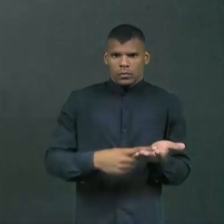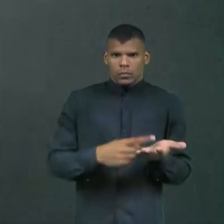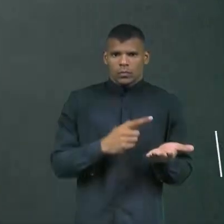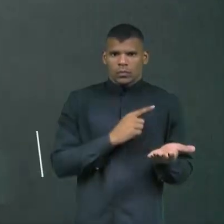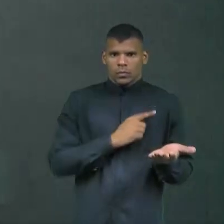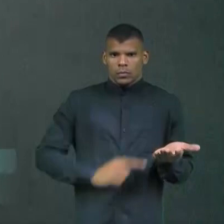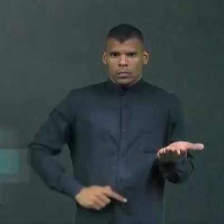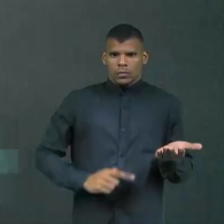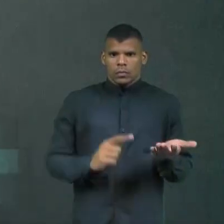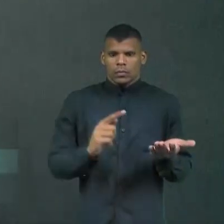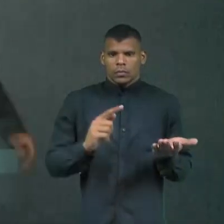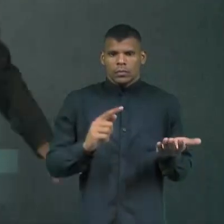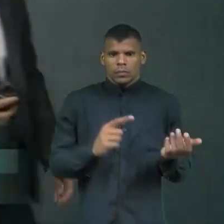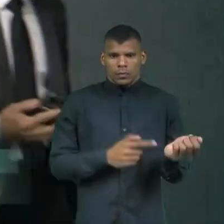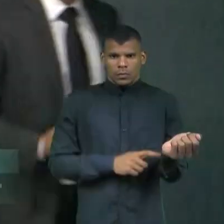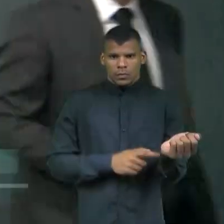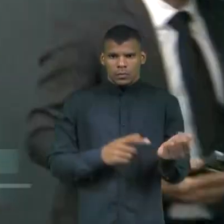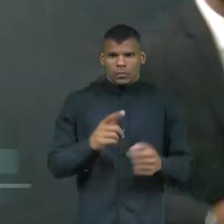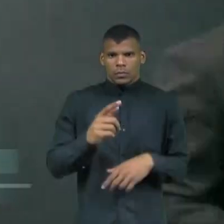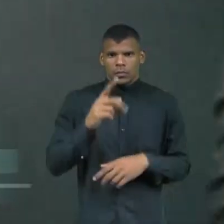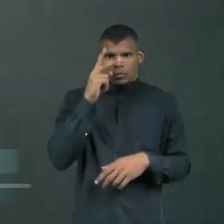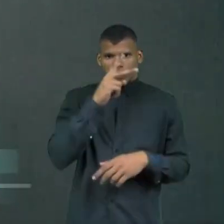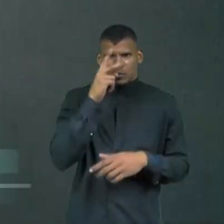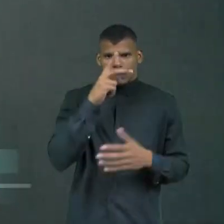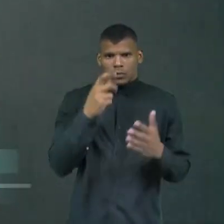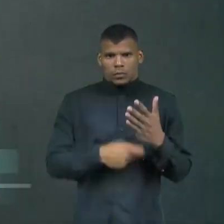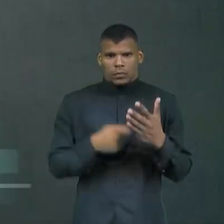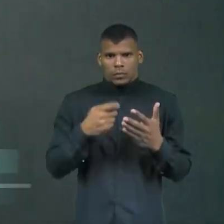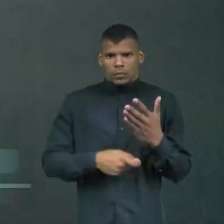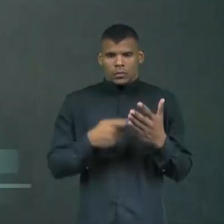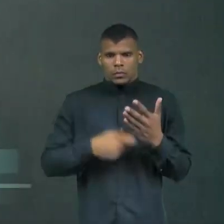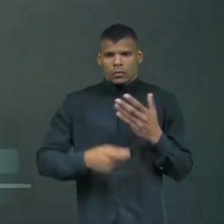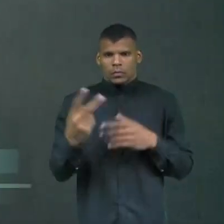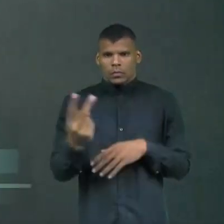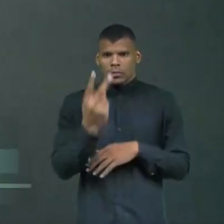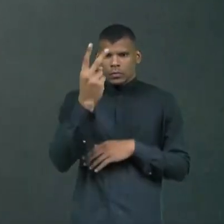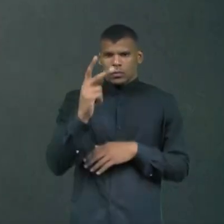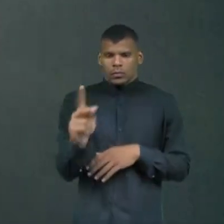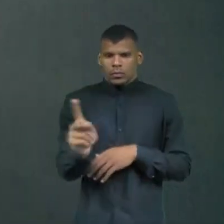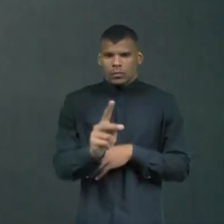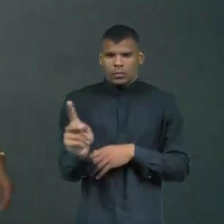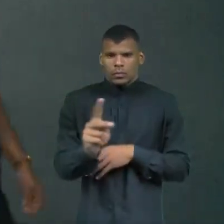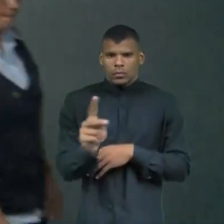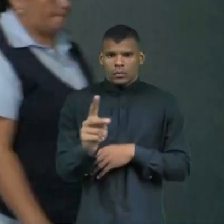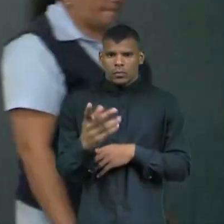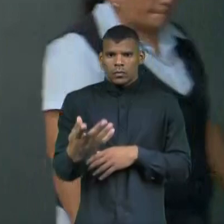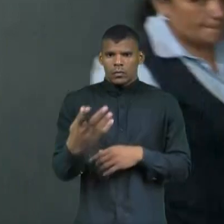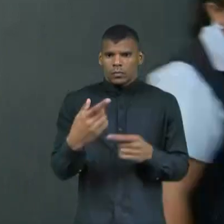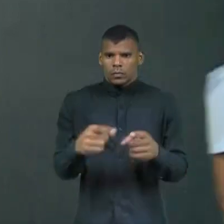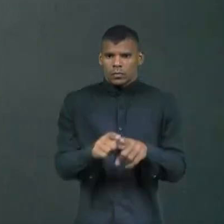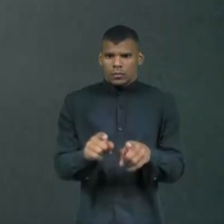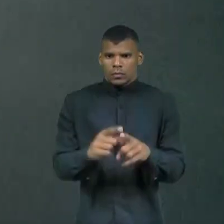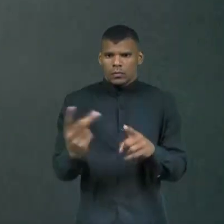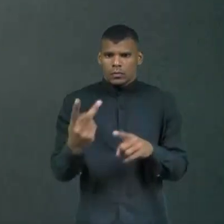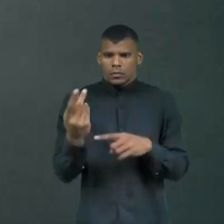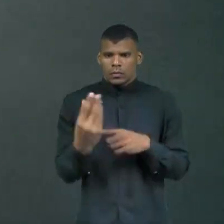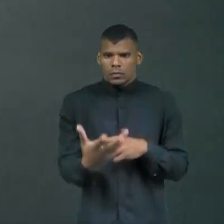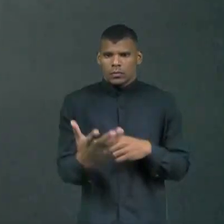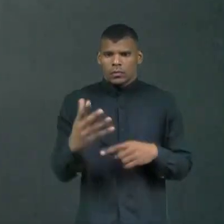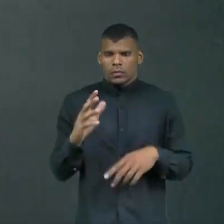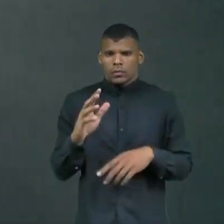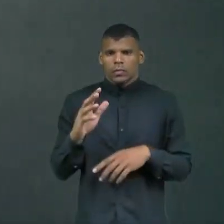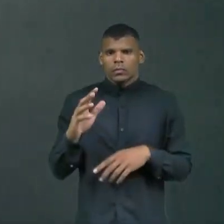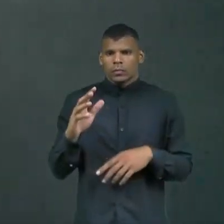de Freitas, pela sua própria história de vida, de luta, de valorização dos professores do magistério, assim como o senador Cid Gomes iniciou